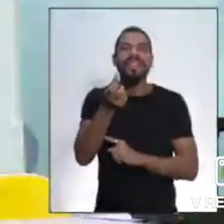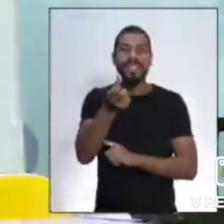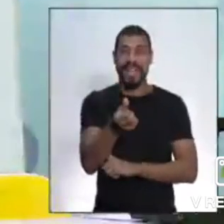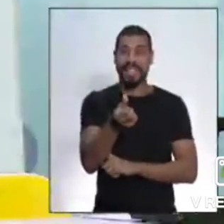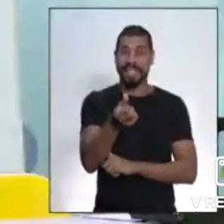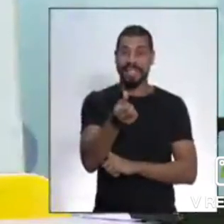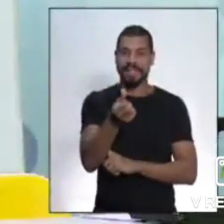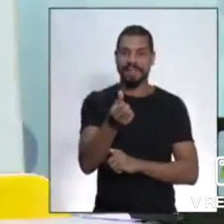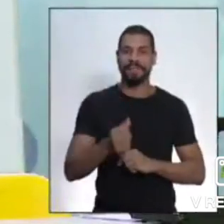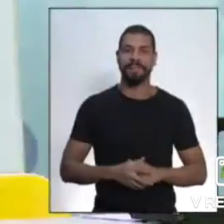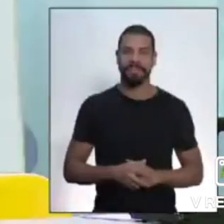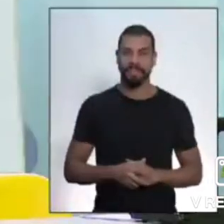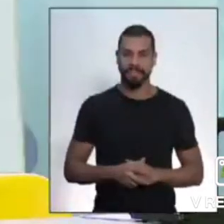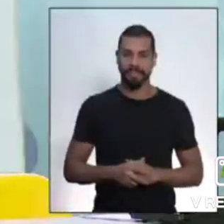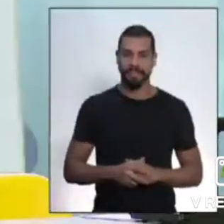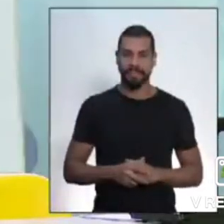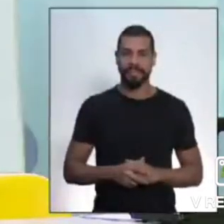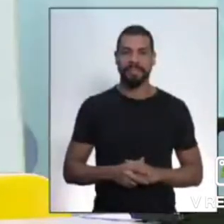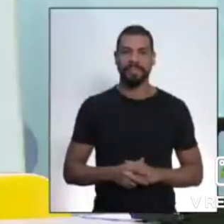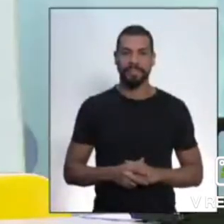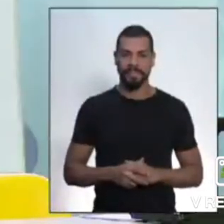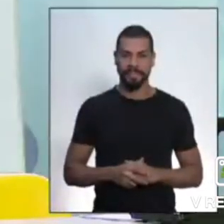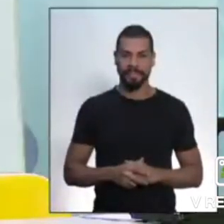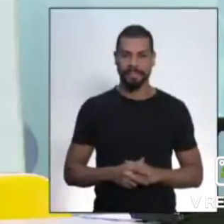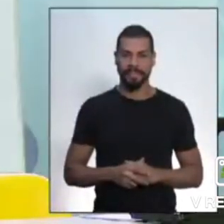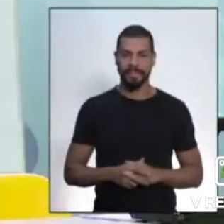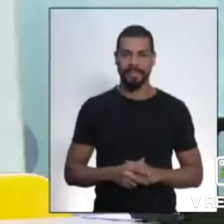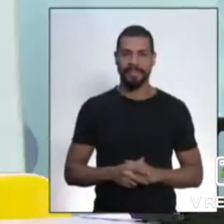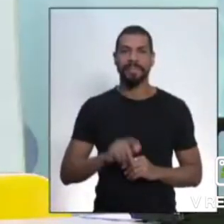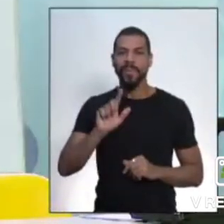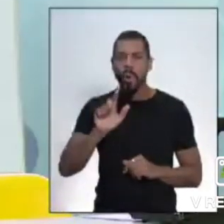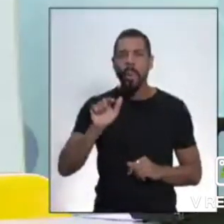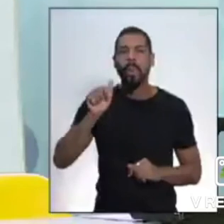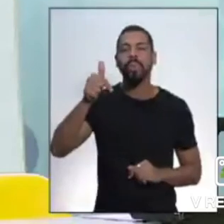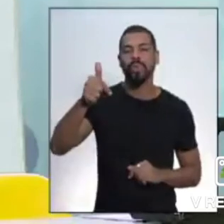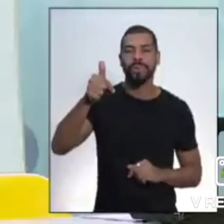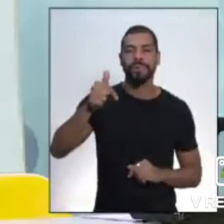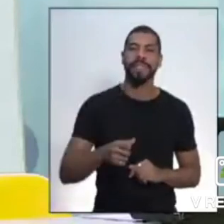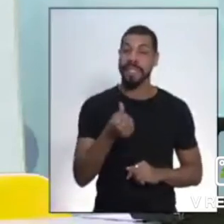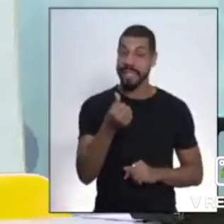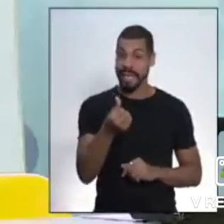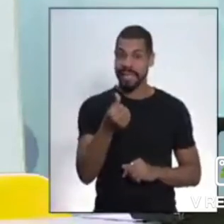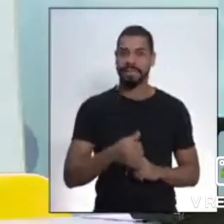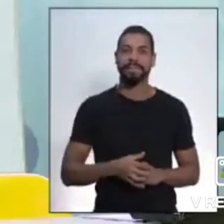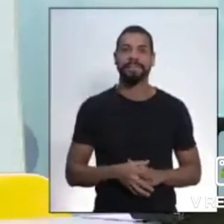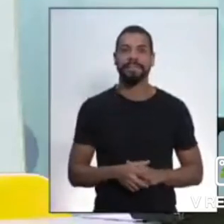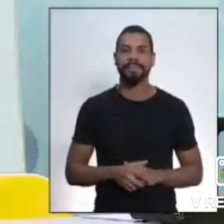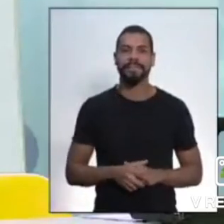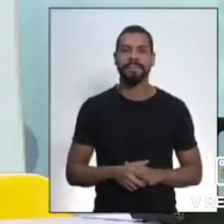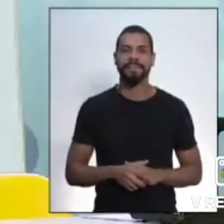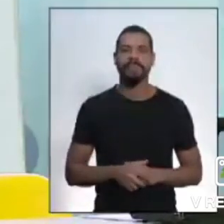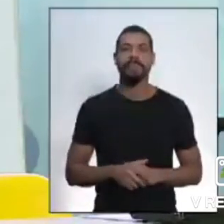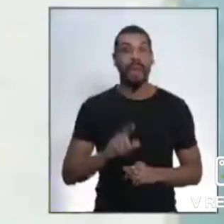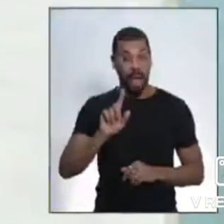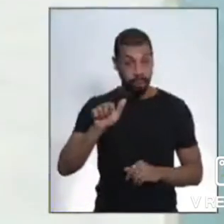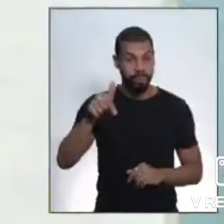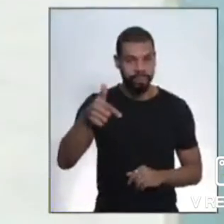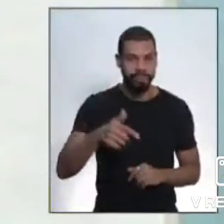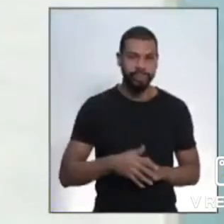6. Então, substituir na sequência, o próximo termo, no caso aí, é 6. Eu venho para o meu